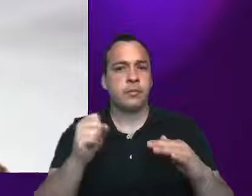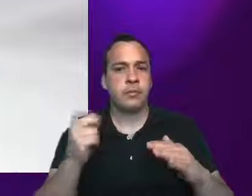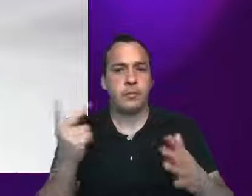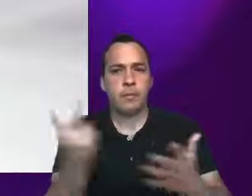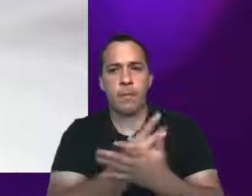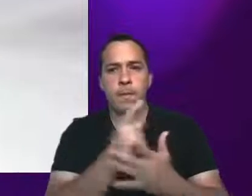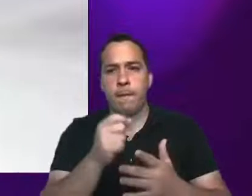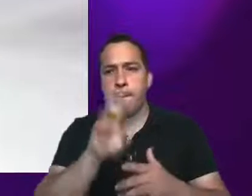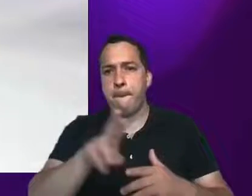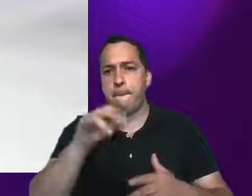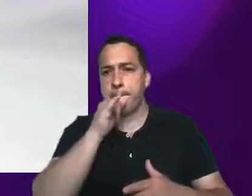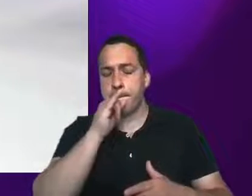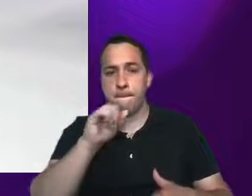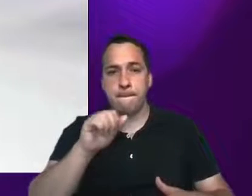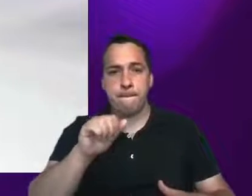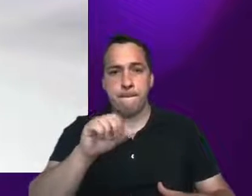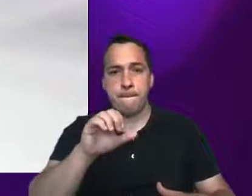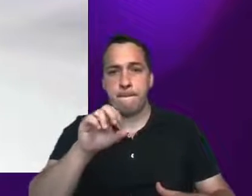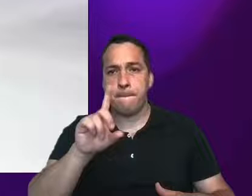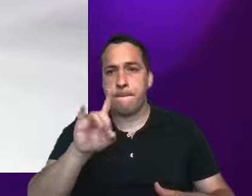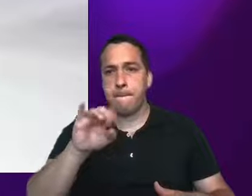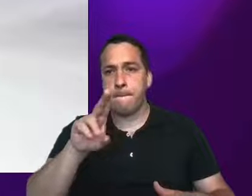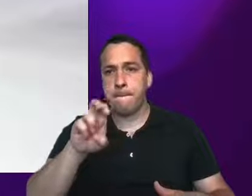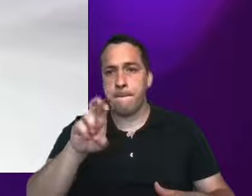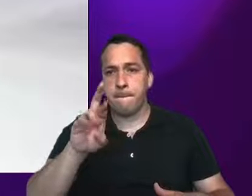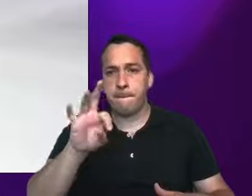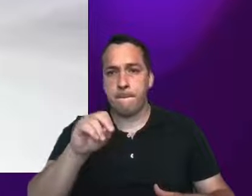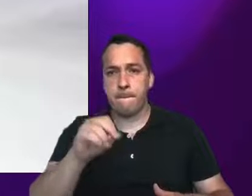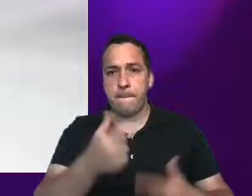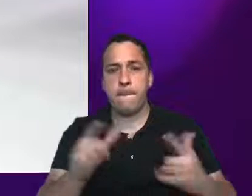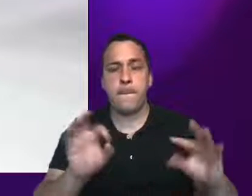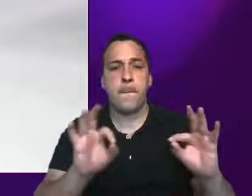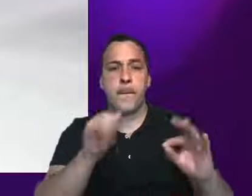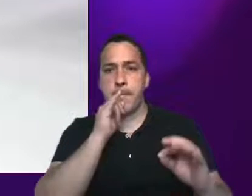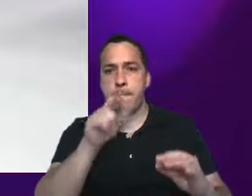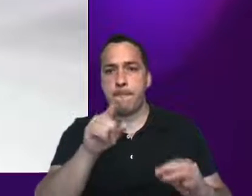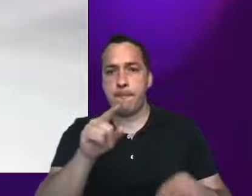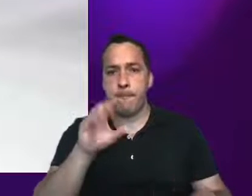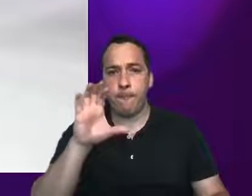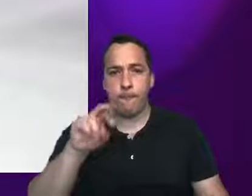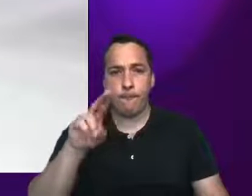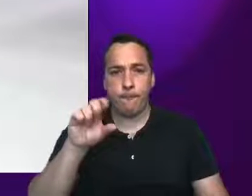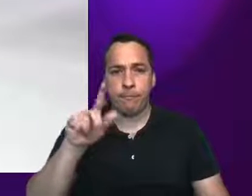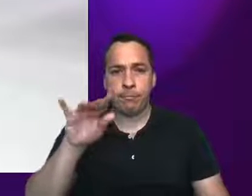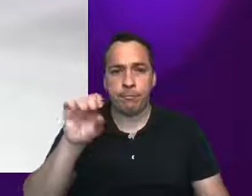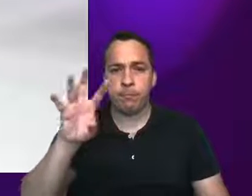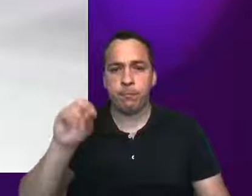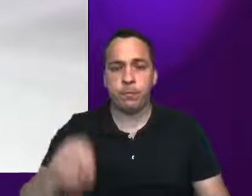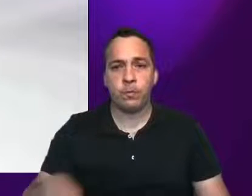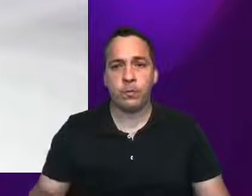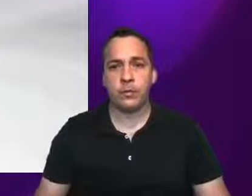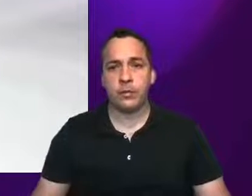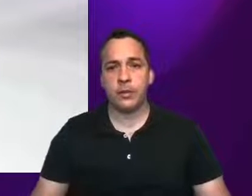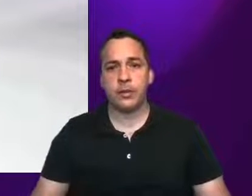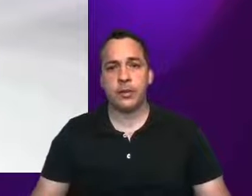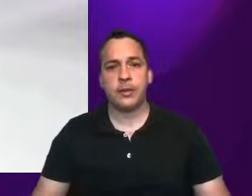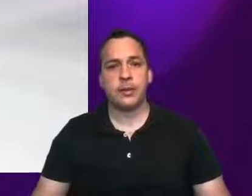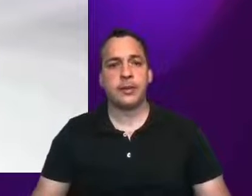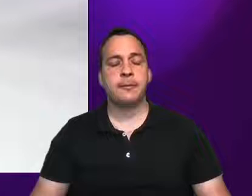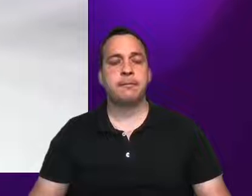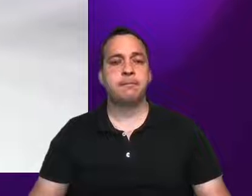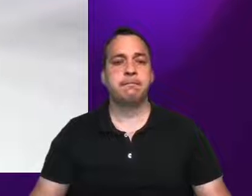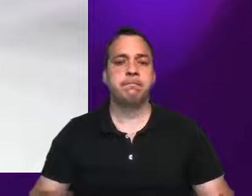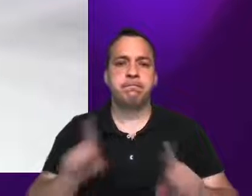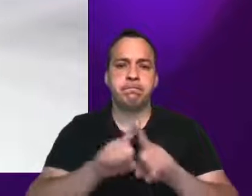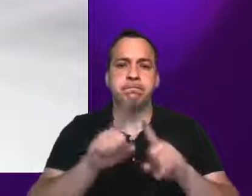diurético adjuvante. Agora, em pacientes que não estejam congestos, então o paciente chega em outra situação, como ela reduz a perfusão glomerular, eu